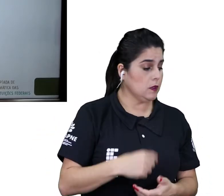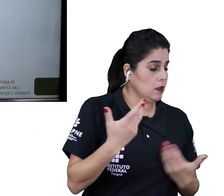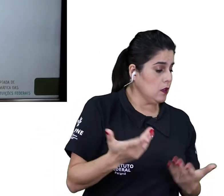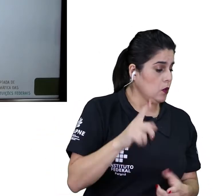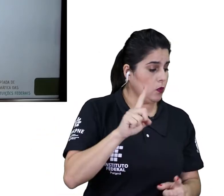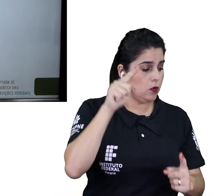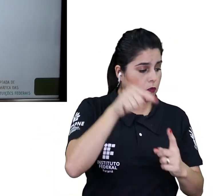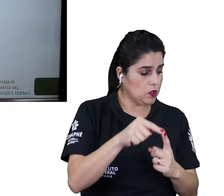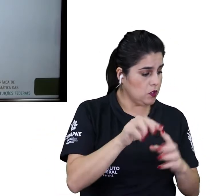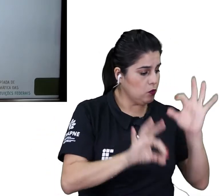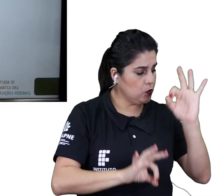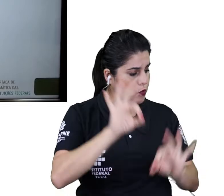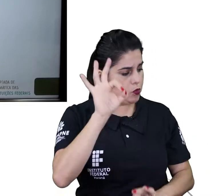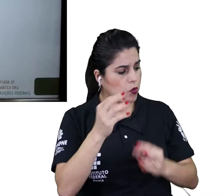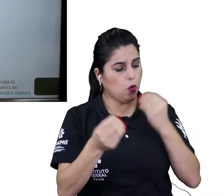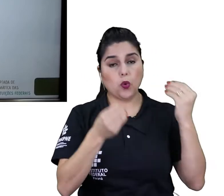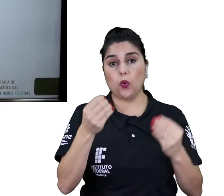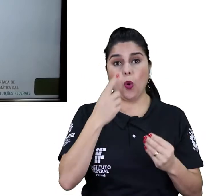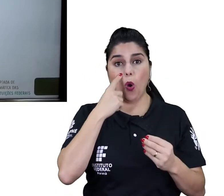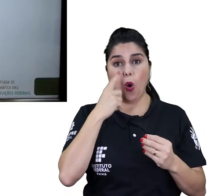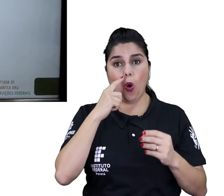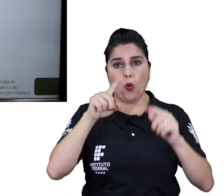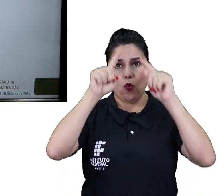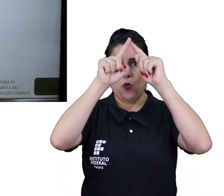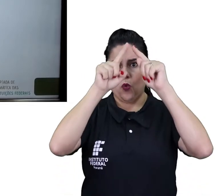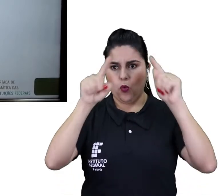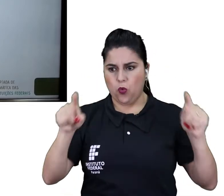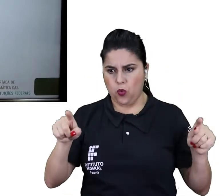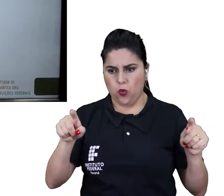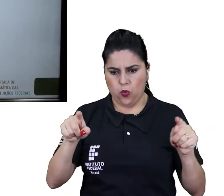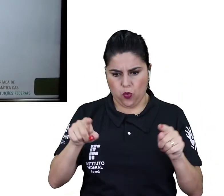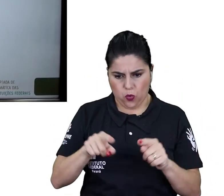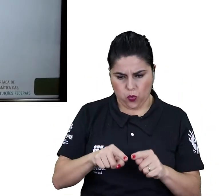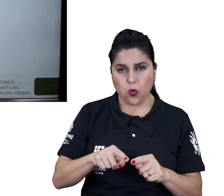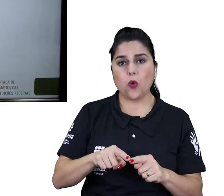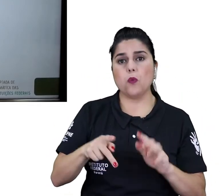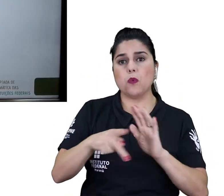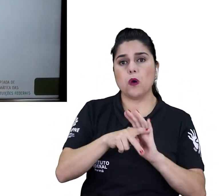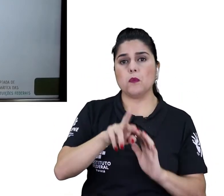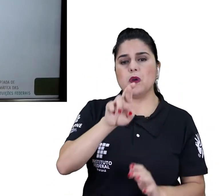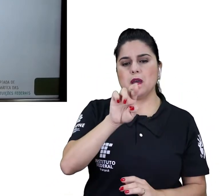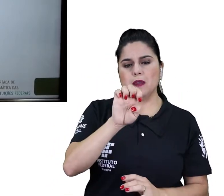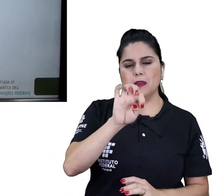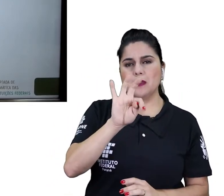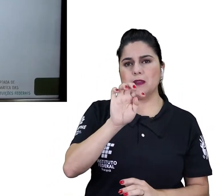construir esse triângulo retângulo isósceles,